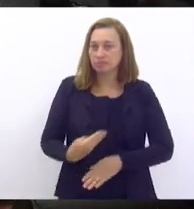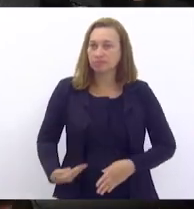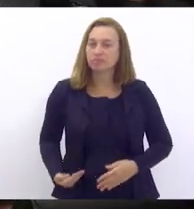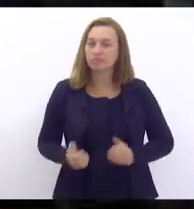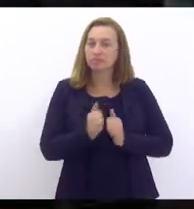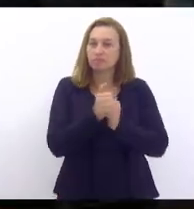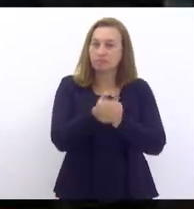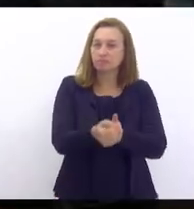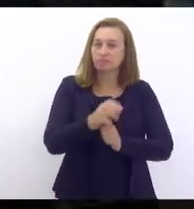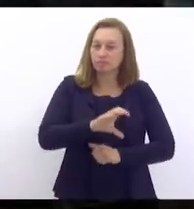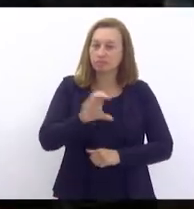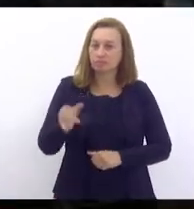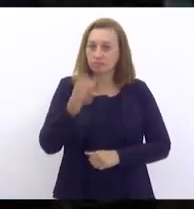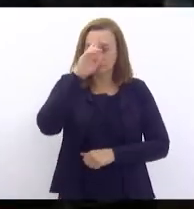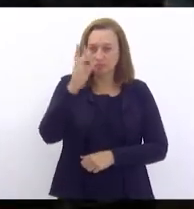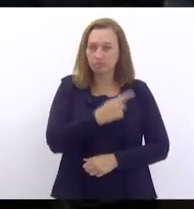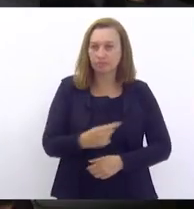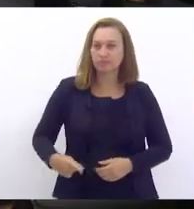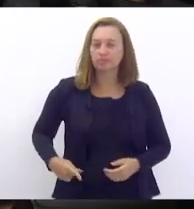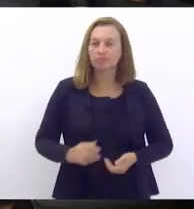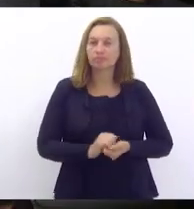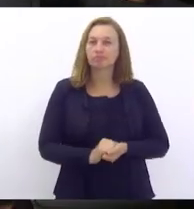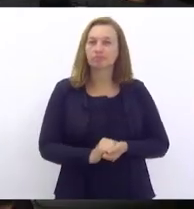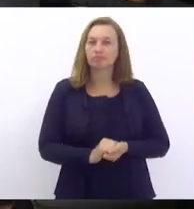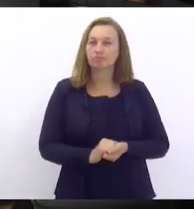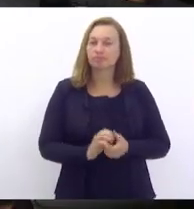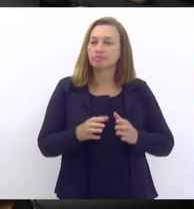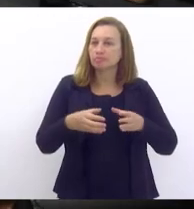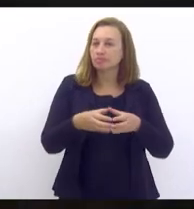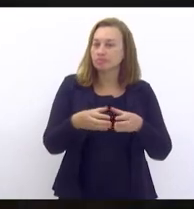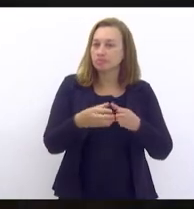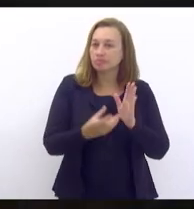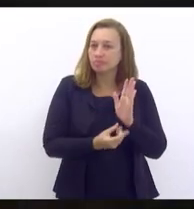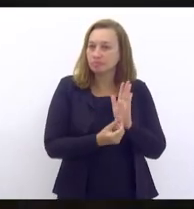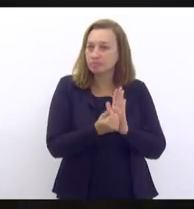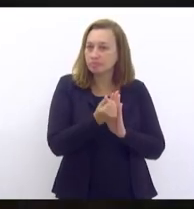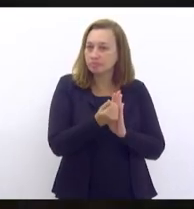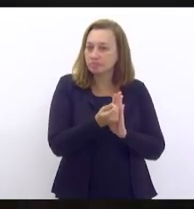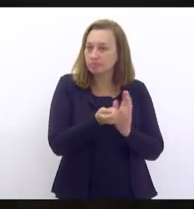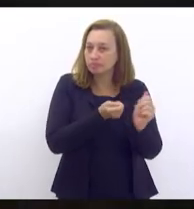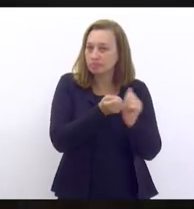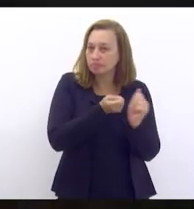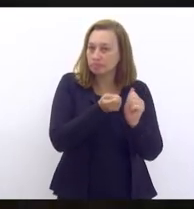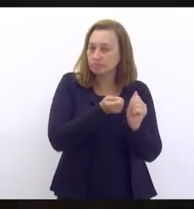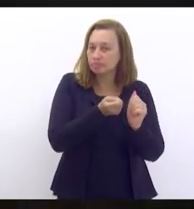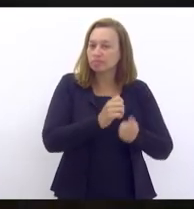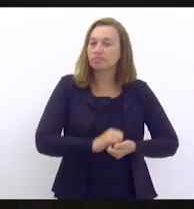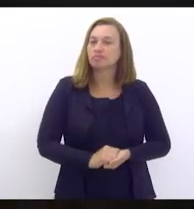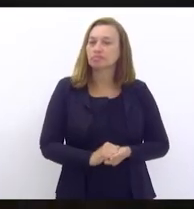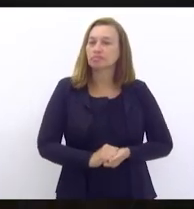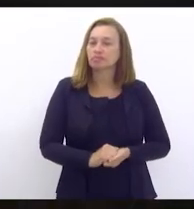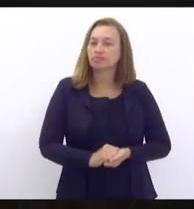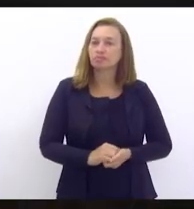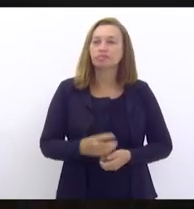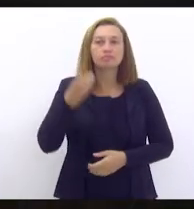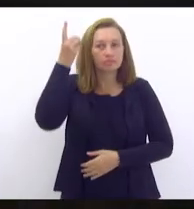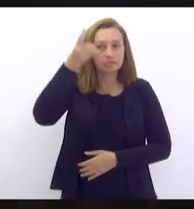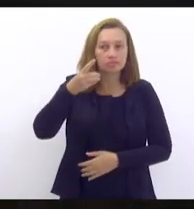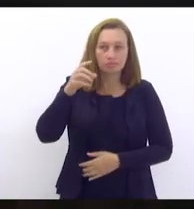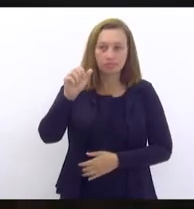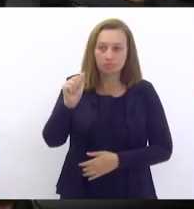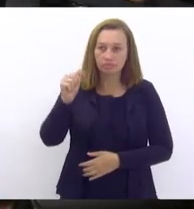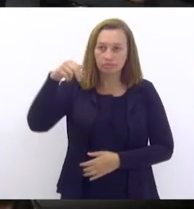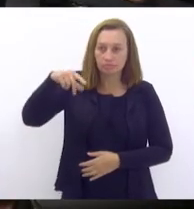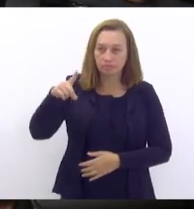Acompanhe a CCJ, presidente. Pela Comissão de Orçamento, Finanças, Fiscalização Financeira e Controle, deputado André